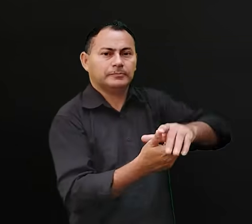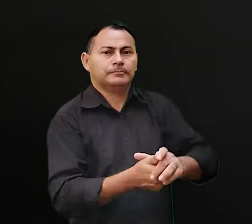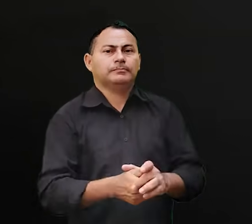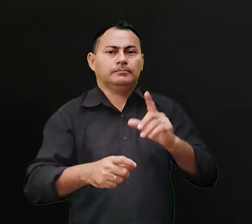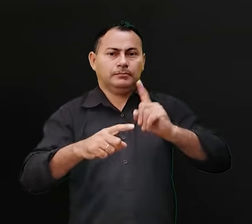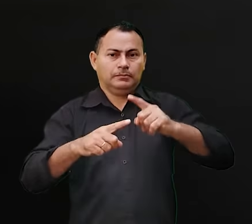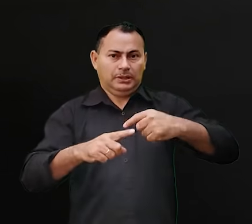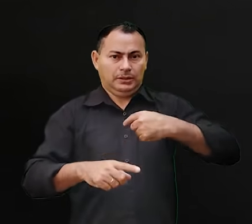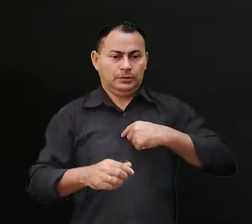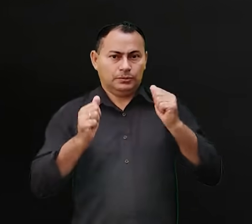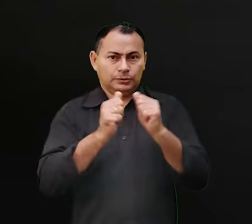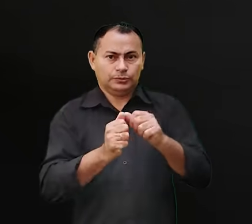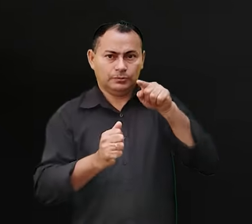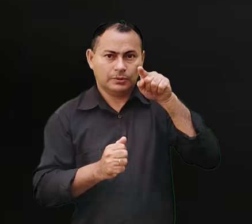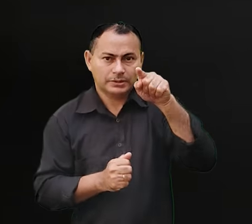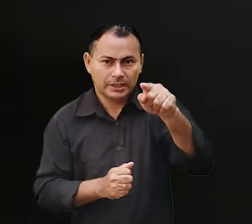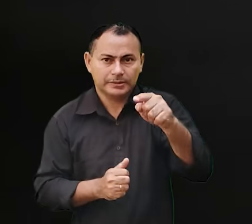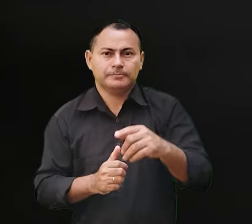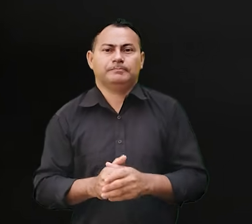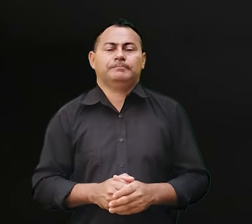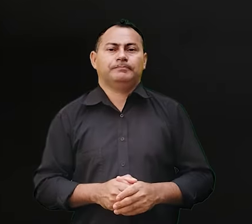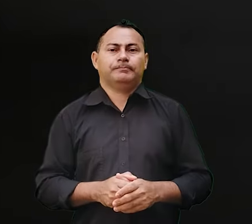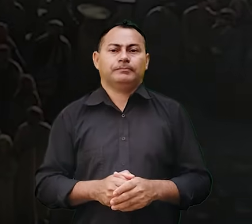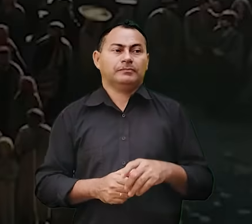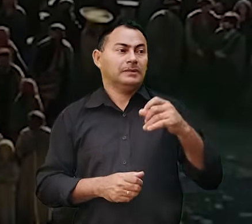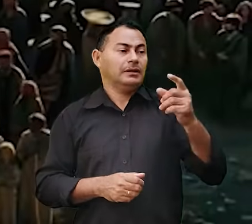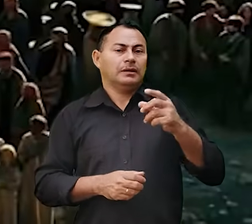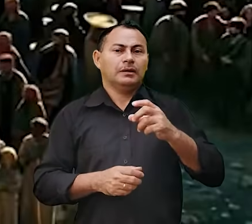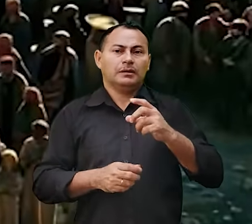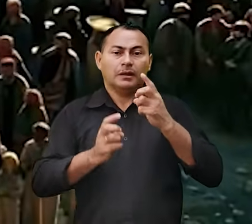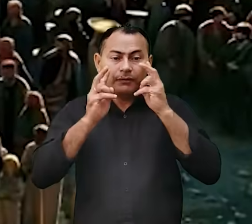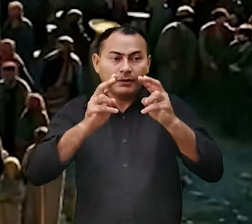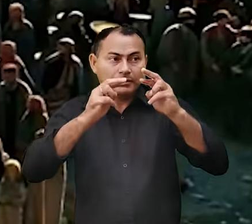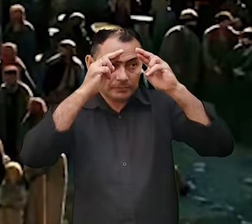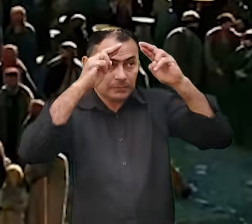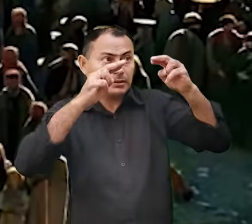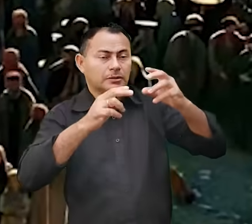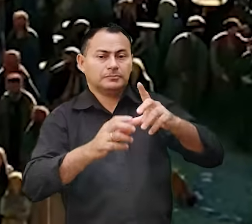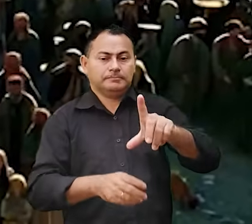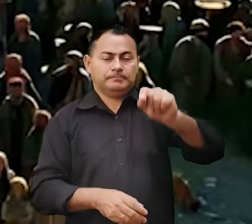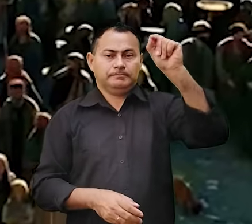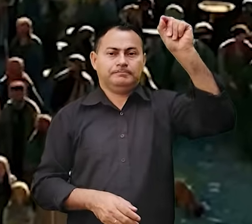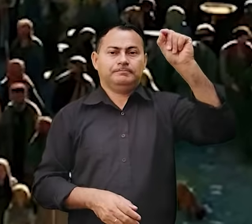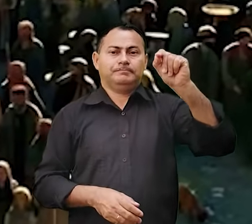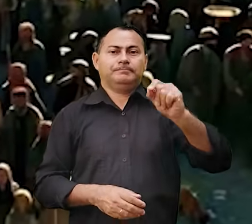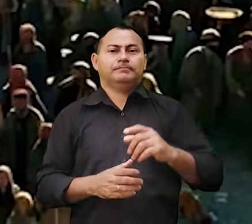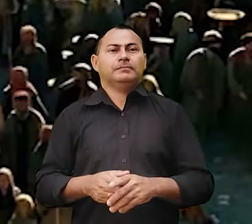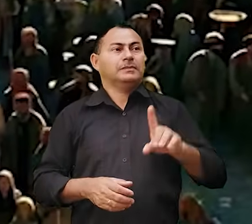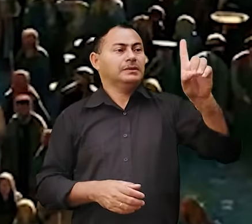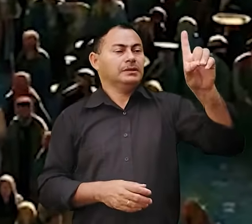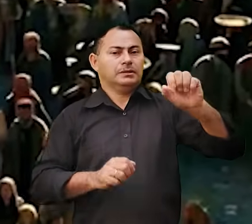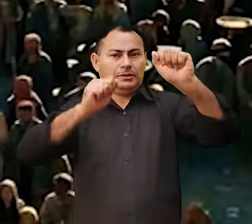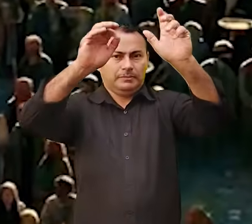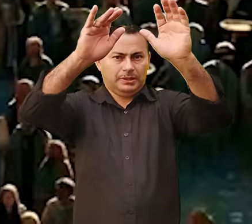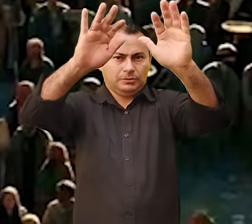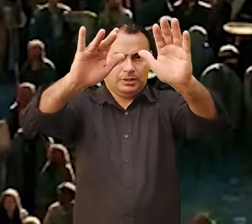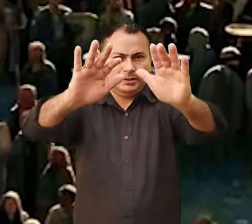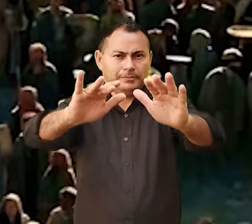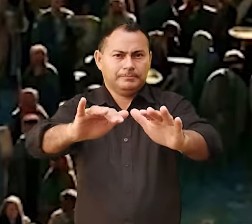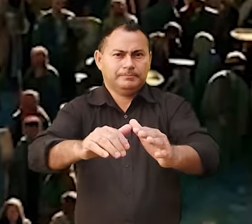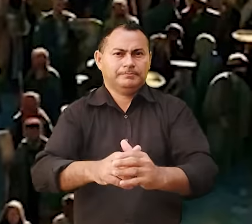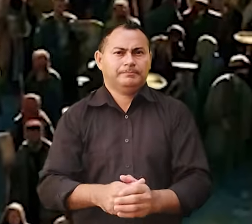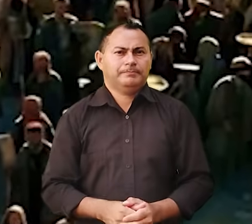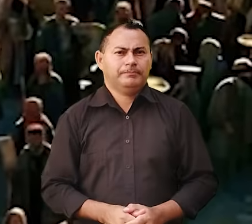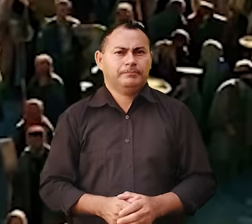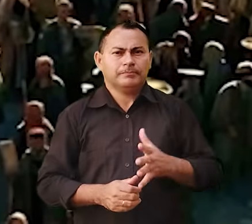terra! Porque eu estou com vocês. Se eles reconsiderassem suas prioridades, Deus os